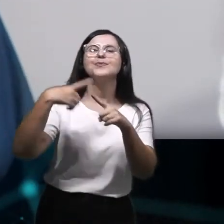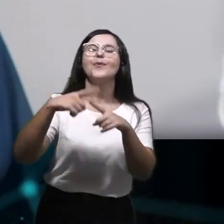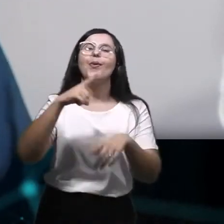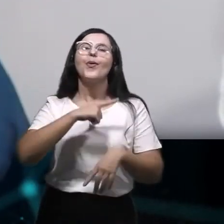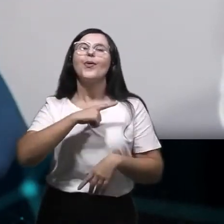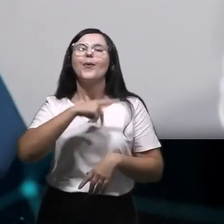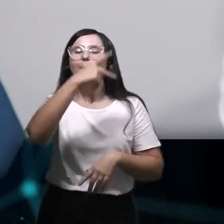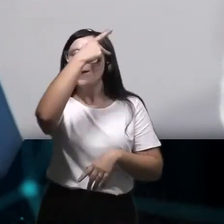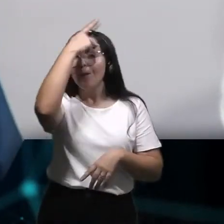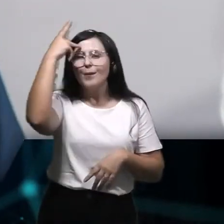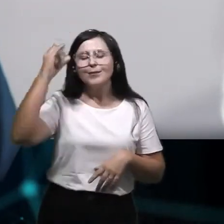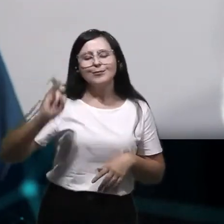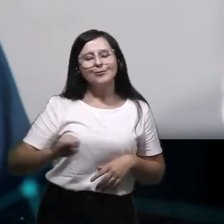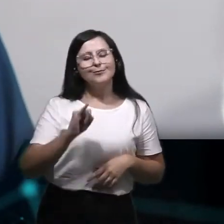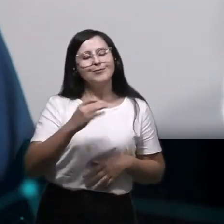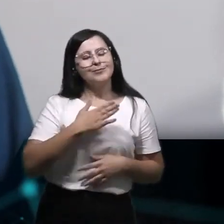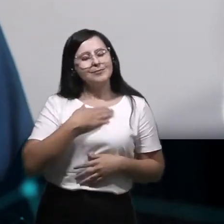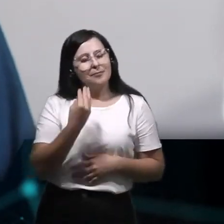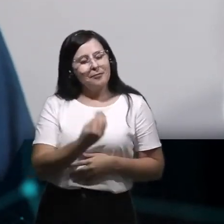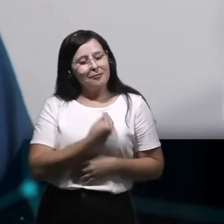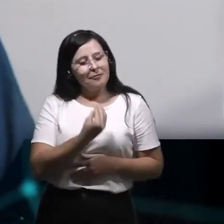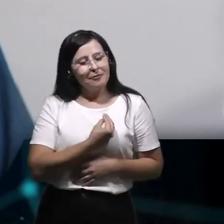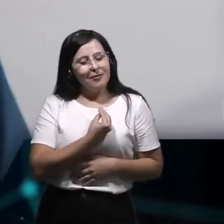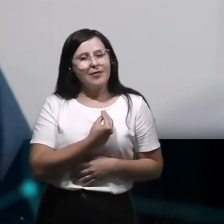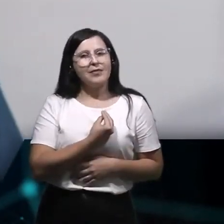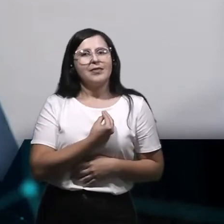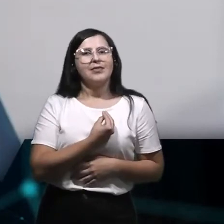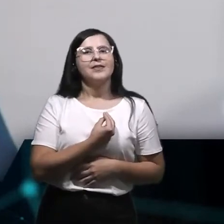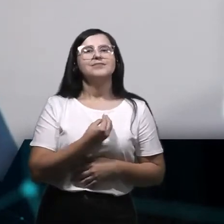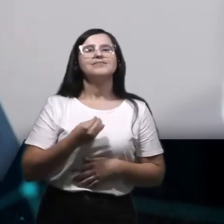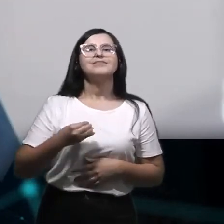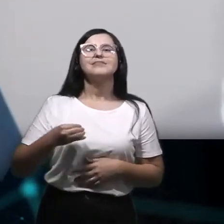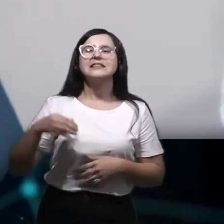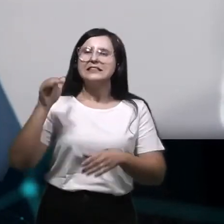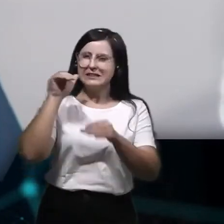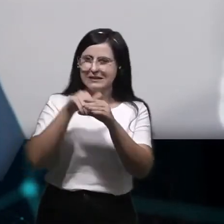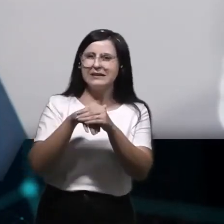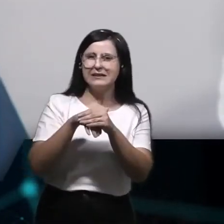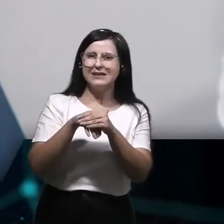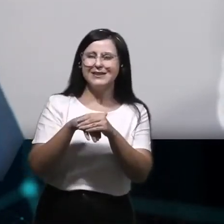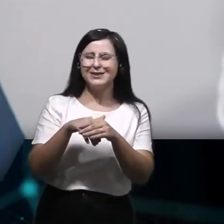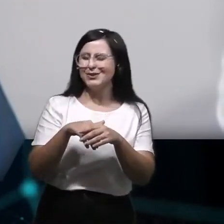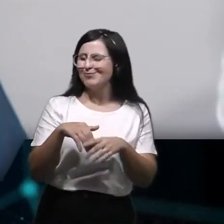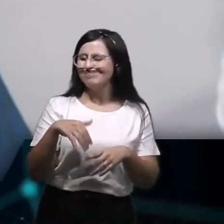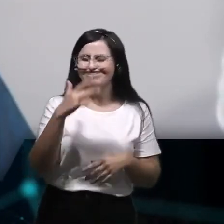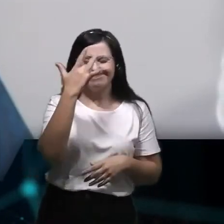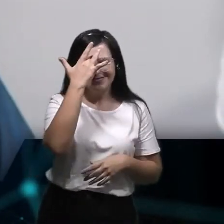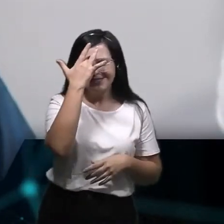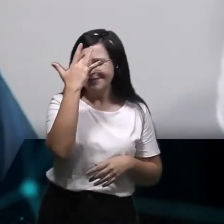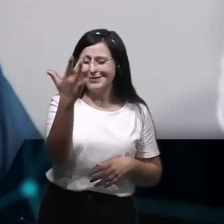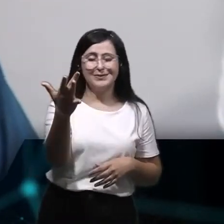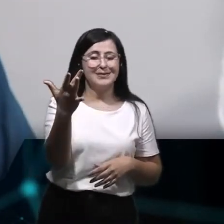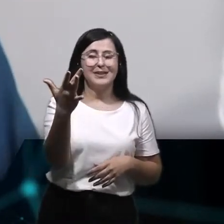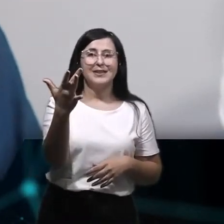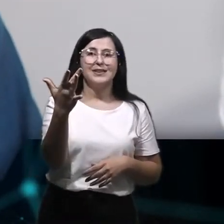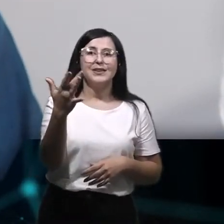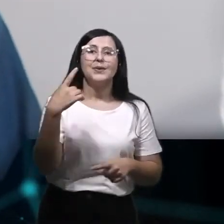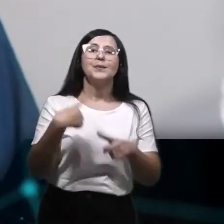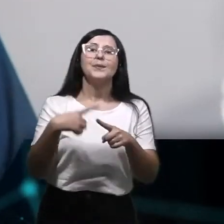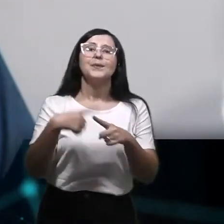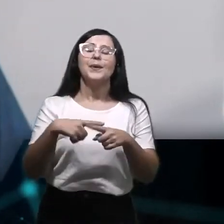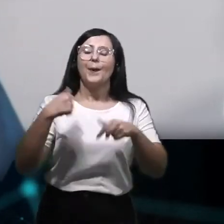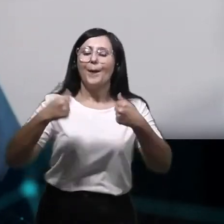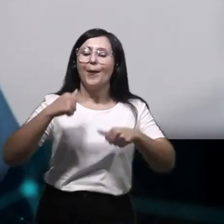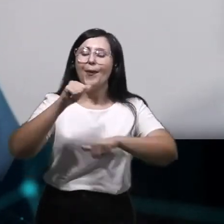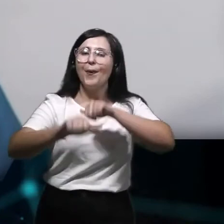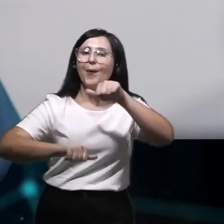pessoas importantes na minha vida nessa campanha. Essa campanha não é uma campanha fácil, é uma campanha que a gente tem que mudar.